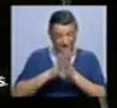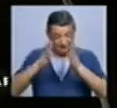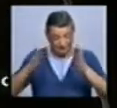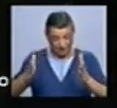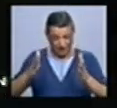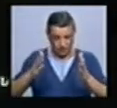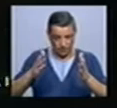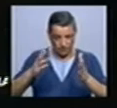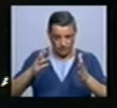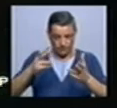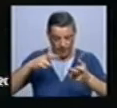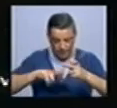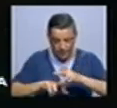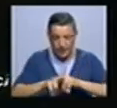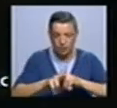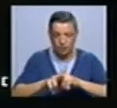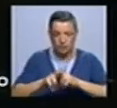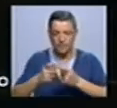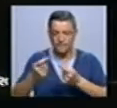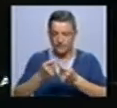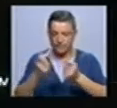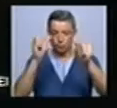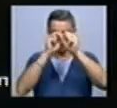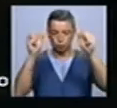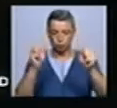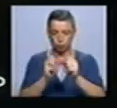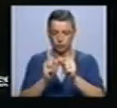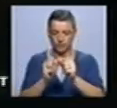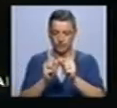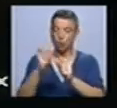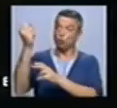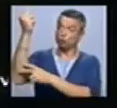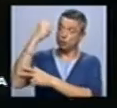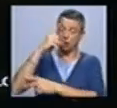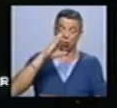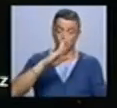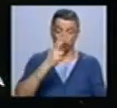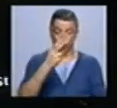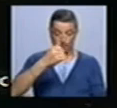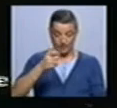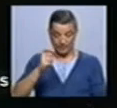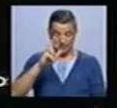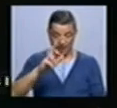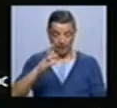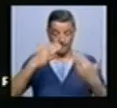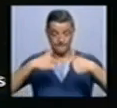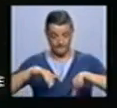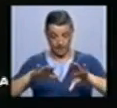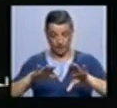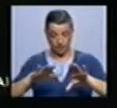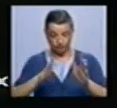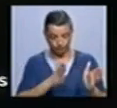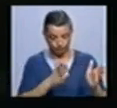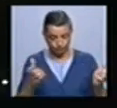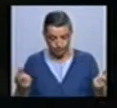para dentro. Migraram para zonas mais próximas do Sistema Solar, nomeadamente Júpiter. E o que dizem essas teorias é que, à medida que Júpiter se ia